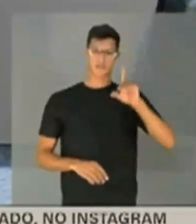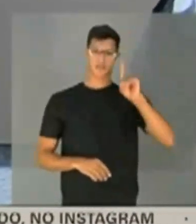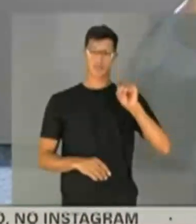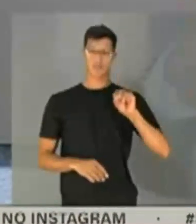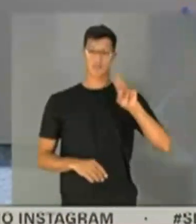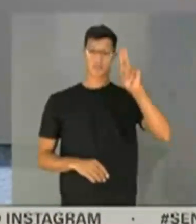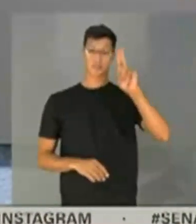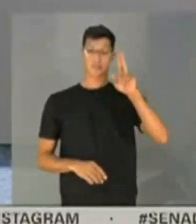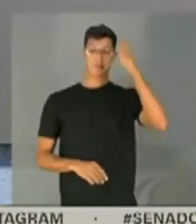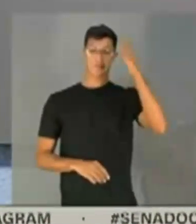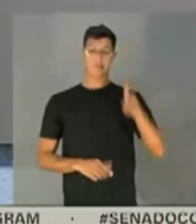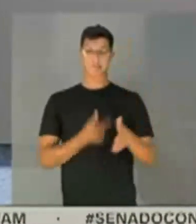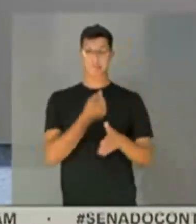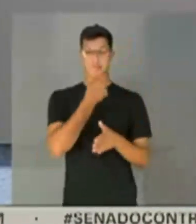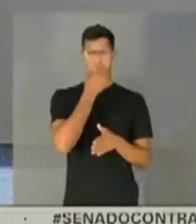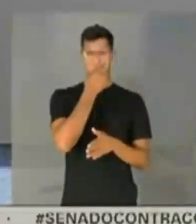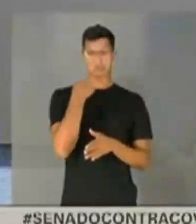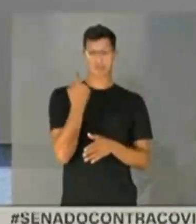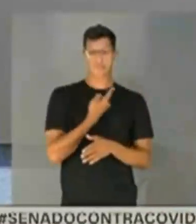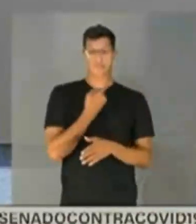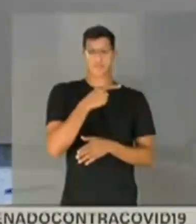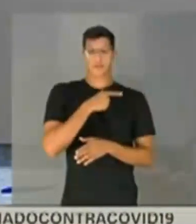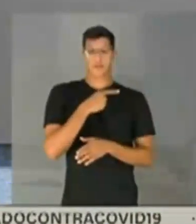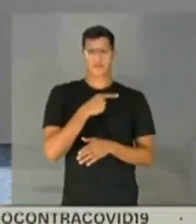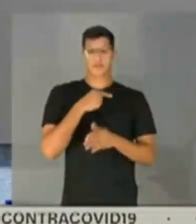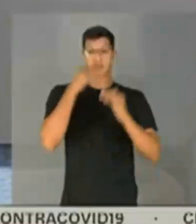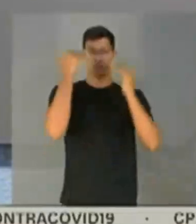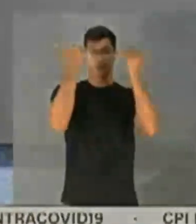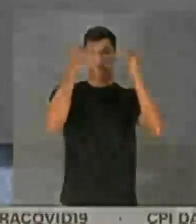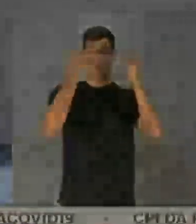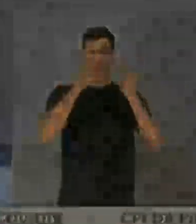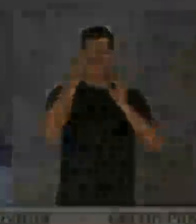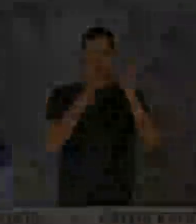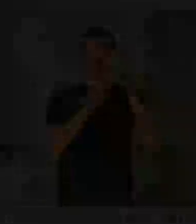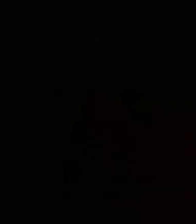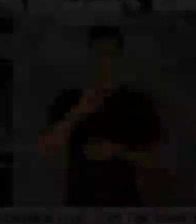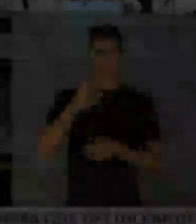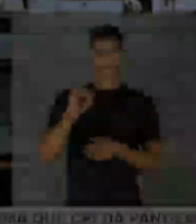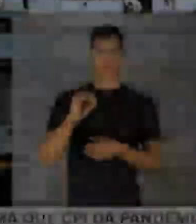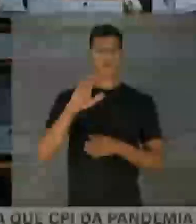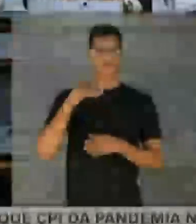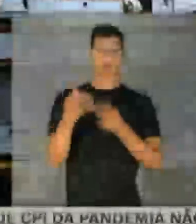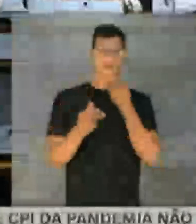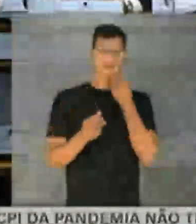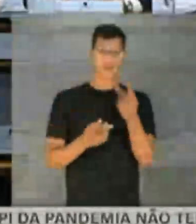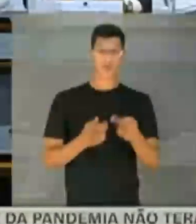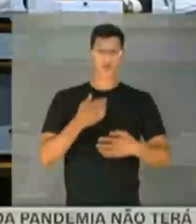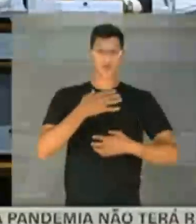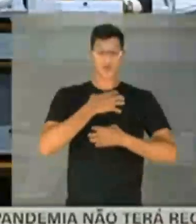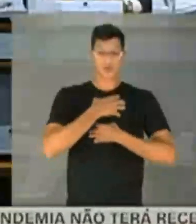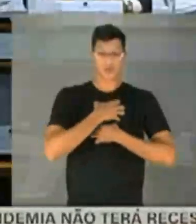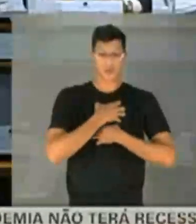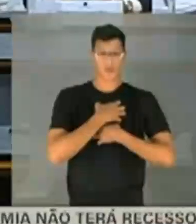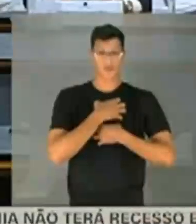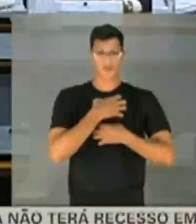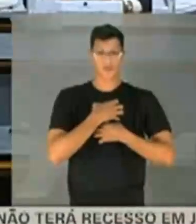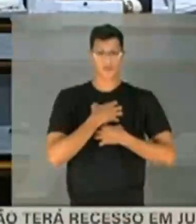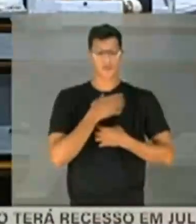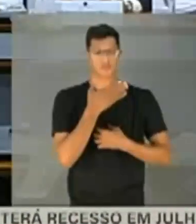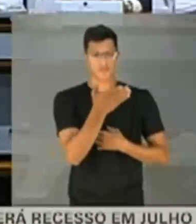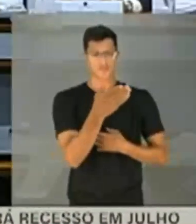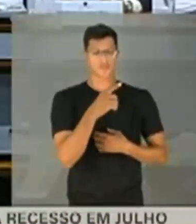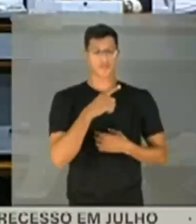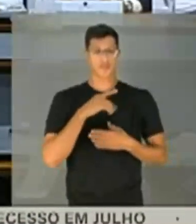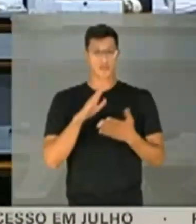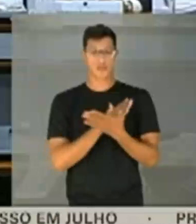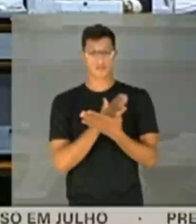Oficial todos os medicamentos que a gente tem por ordem judicial que adquirir. Quando falou do sentimento, o sentimento que o senhor tem por